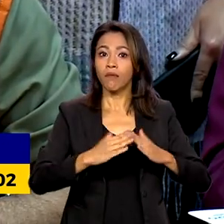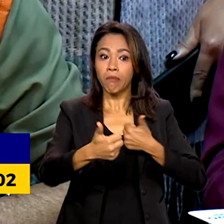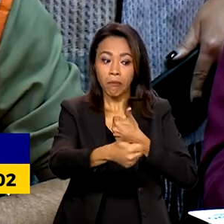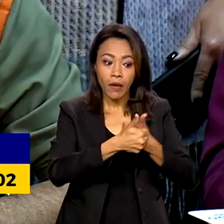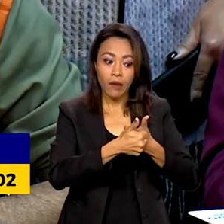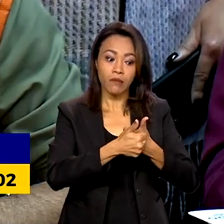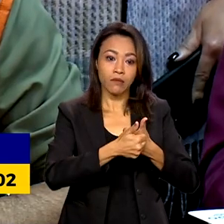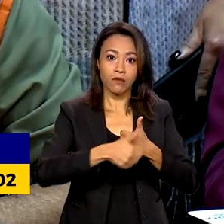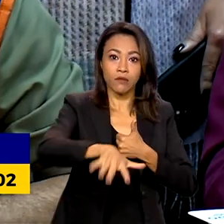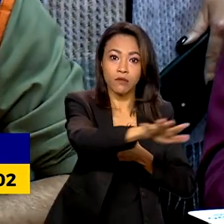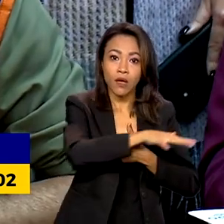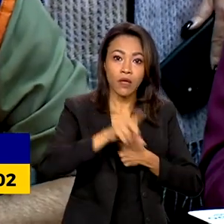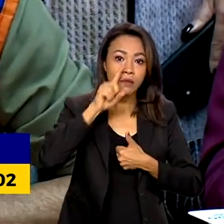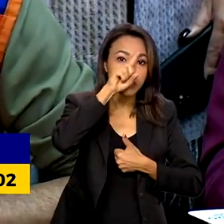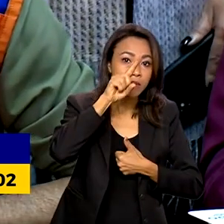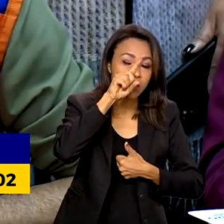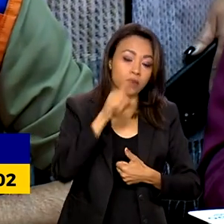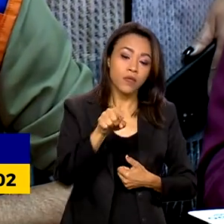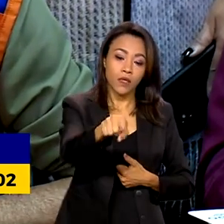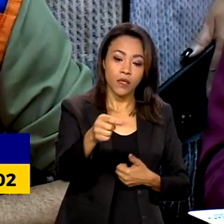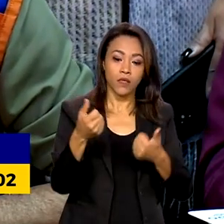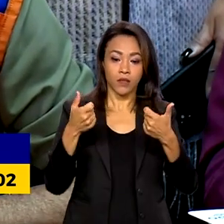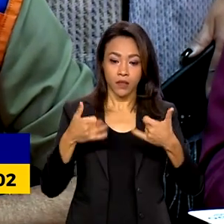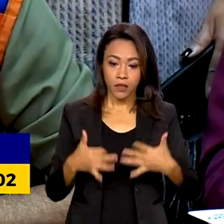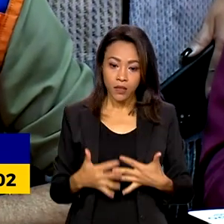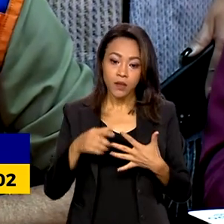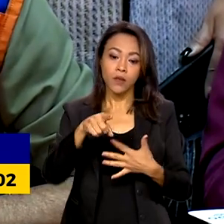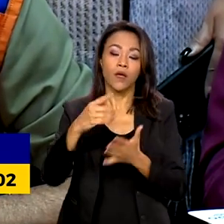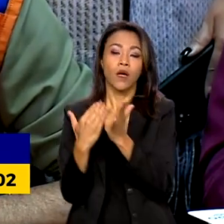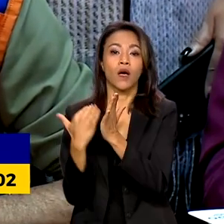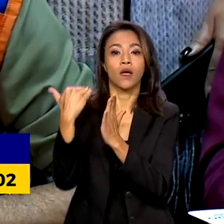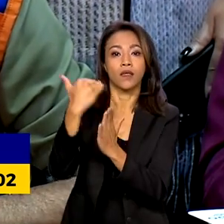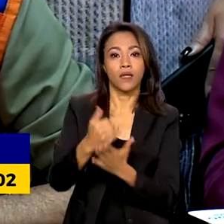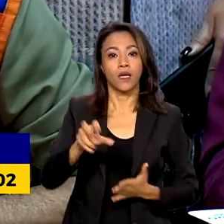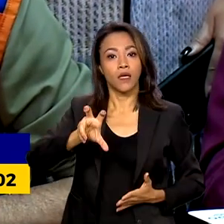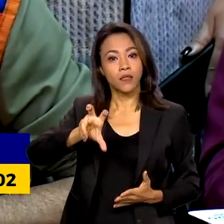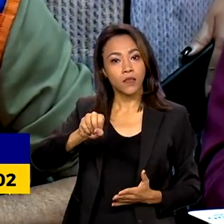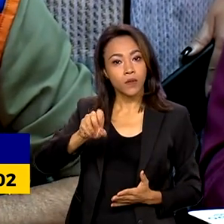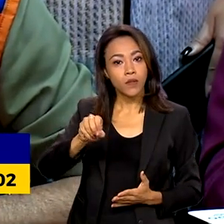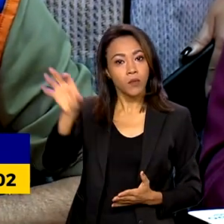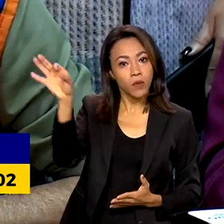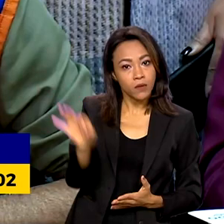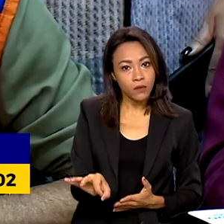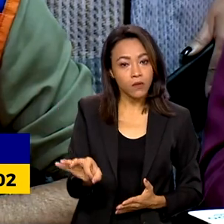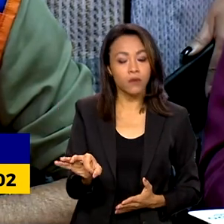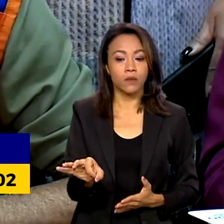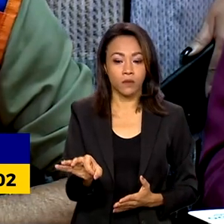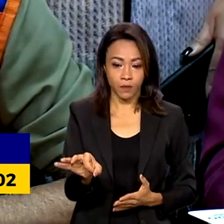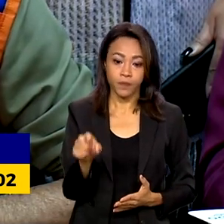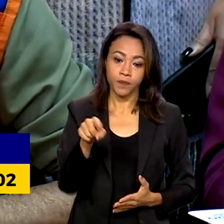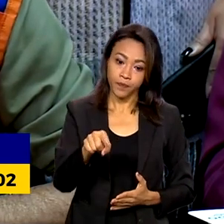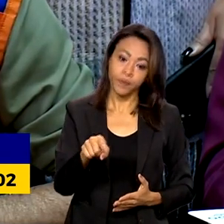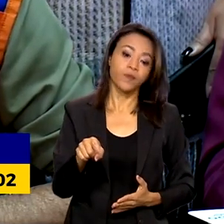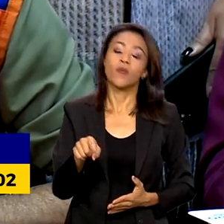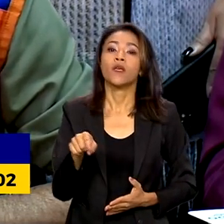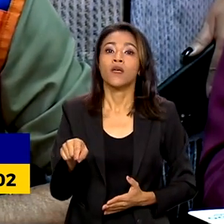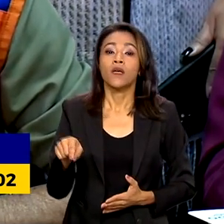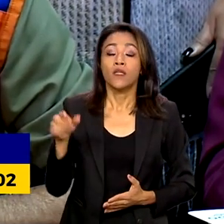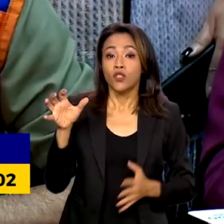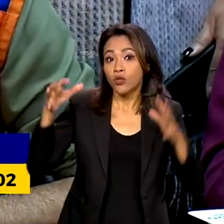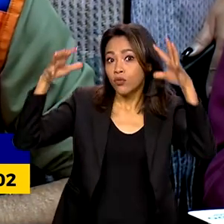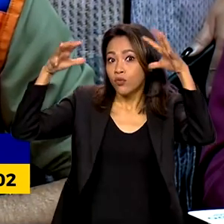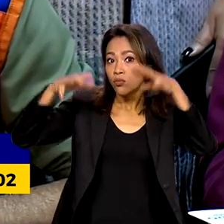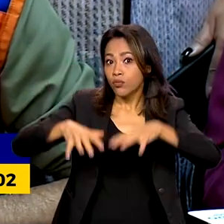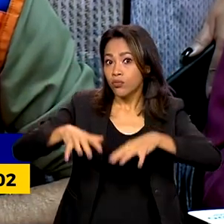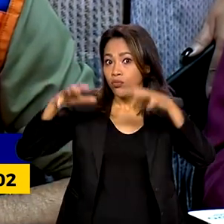mesmo indica aumentar em 50% o índice de pluviométrico, índice de chuva aqui